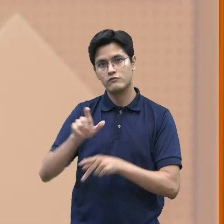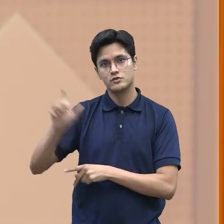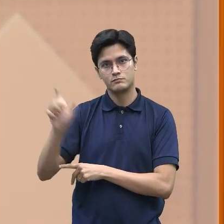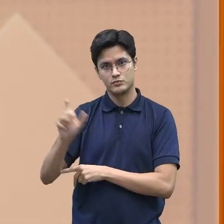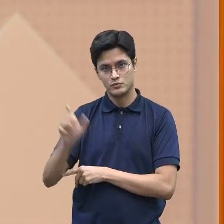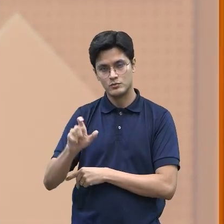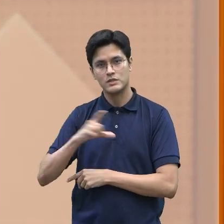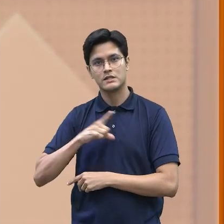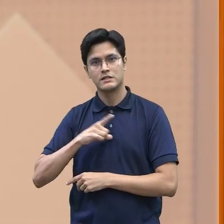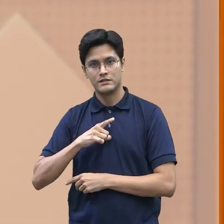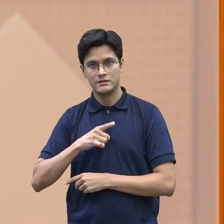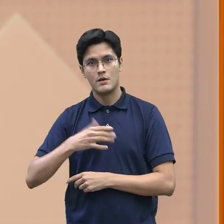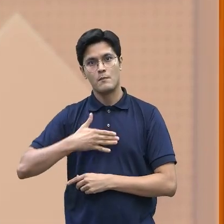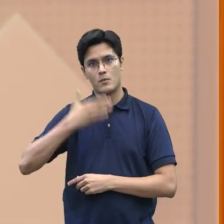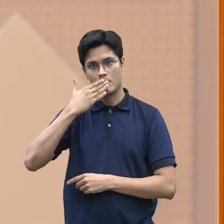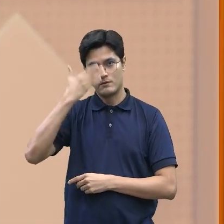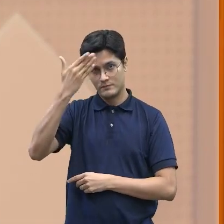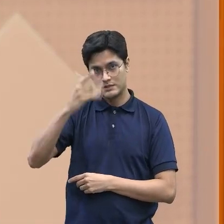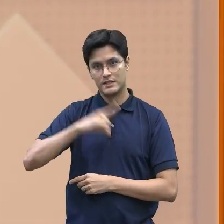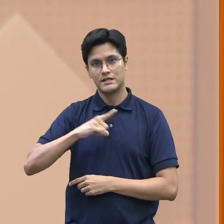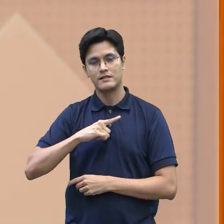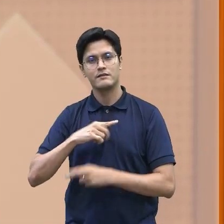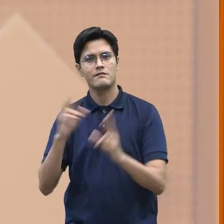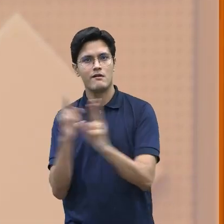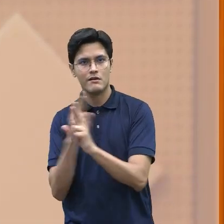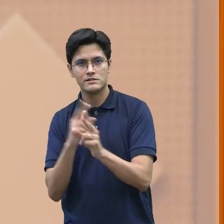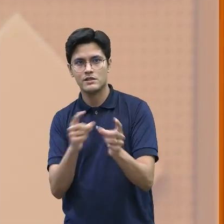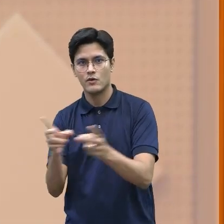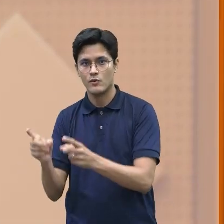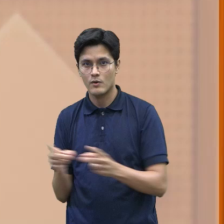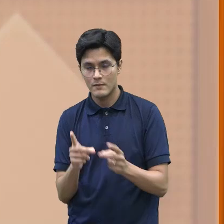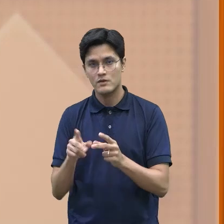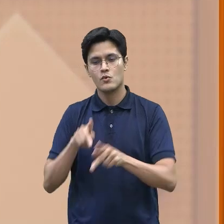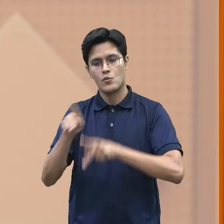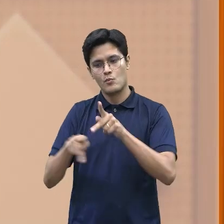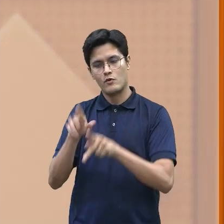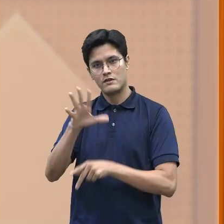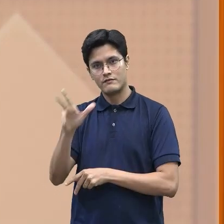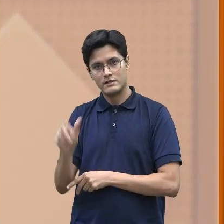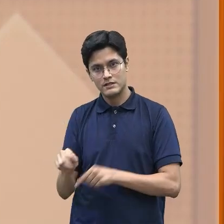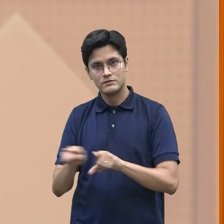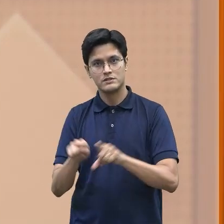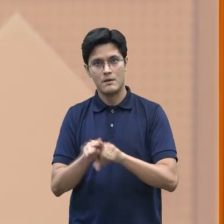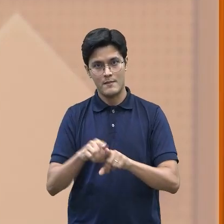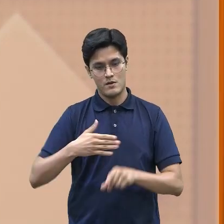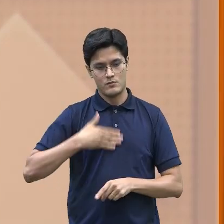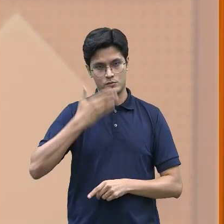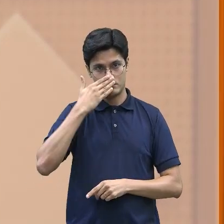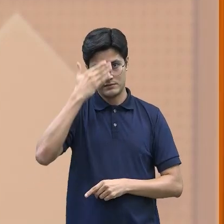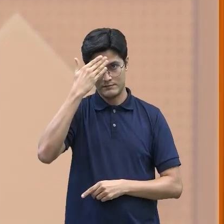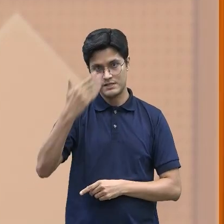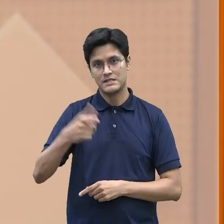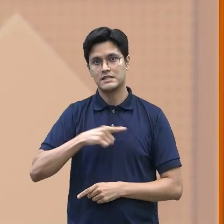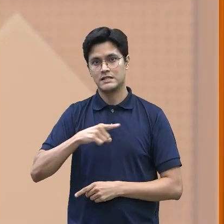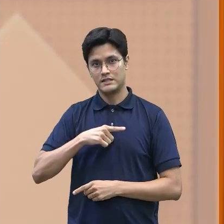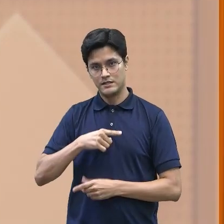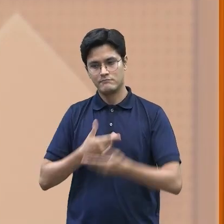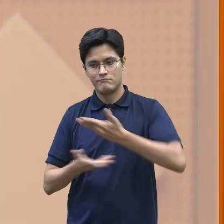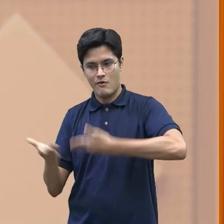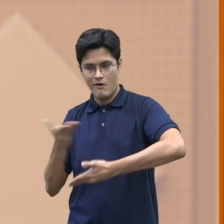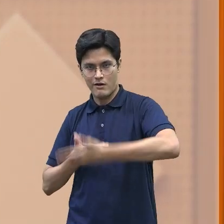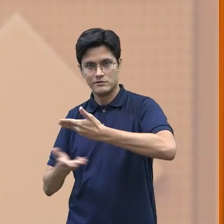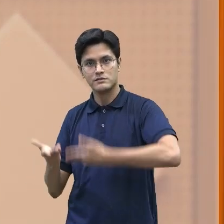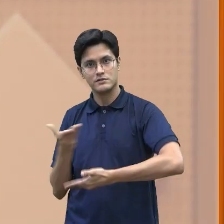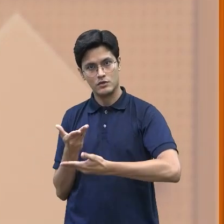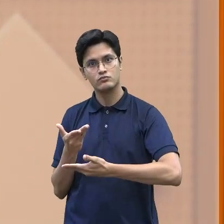relação comercial entre os povos muçulmanos e os povos africanos, isso desde o século VII, que nós vamos observar